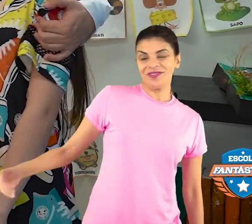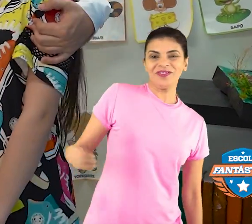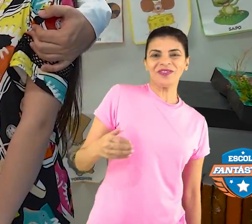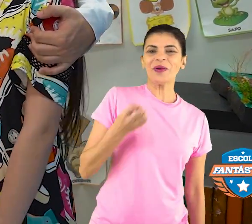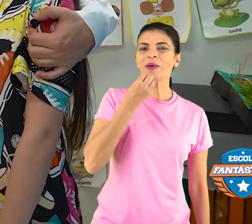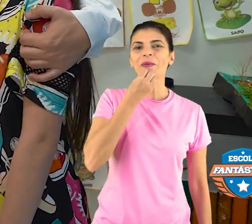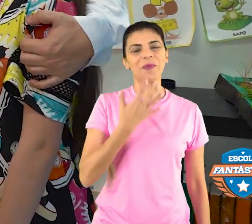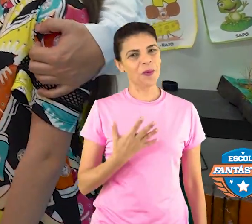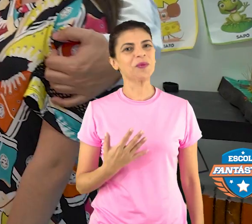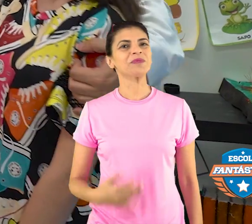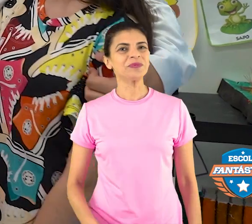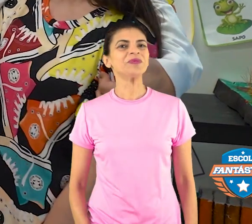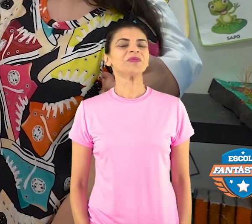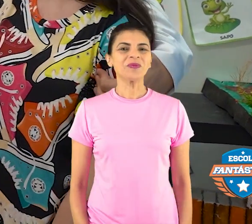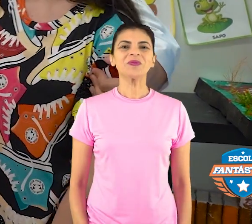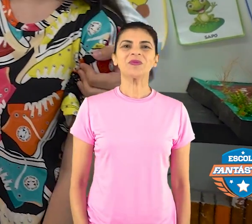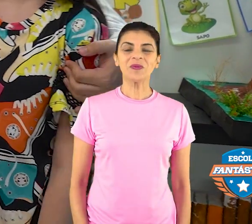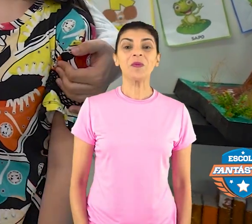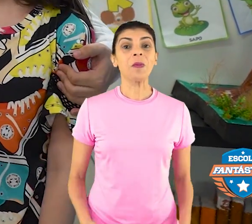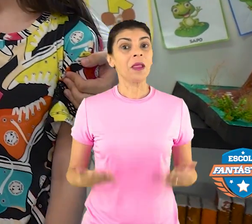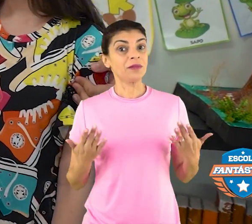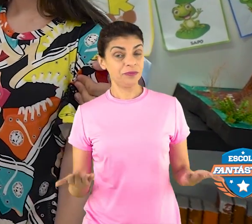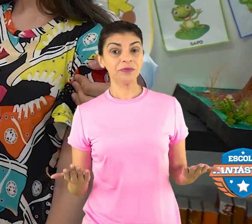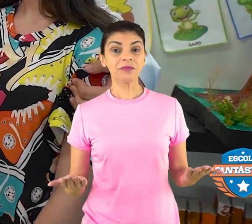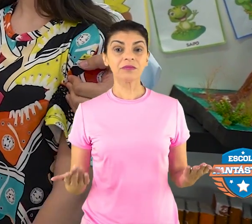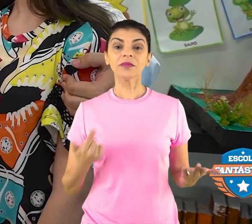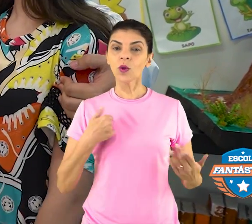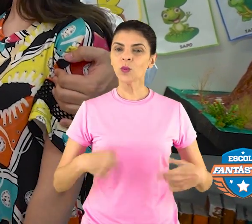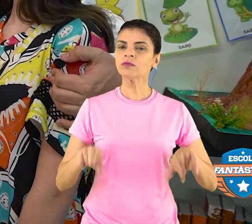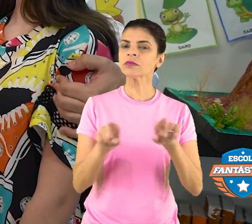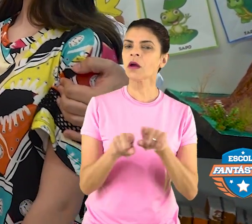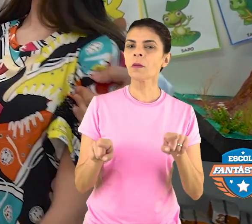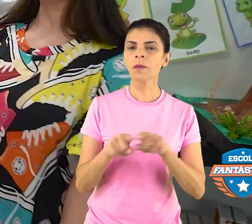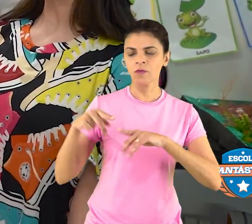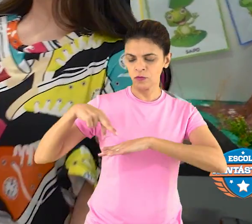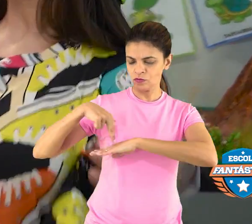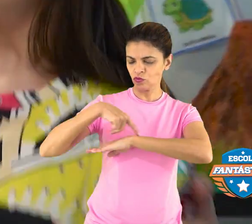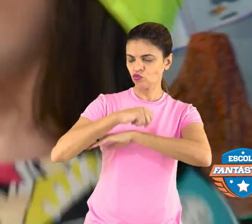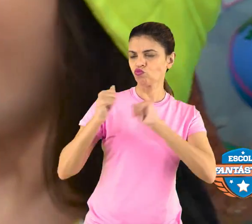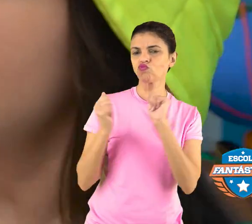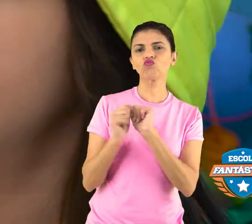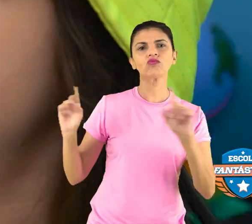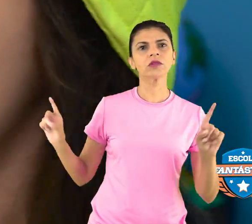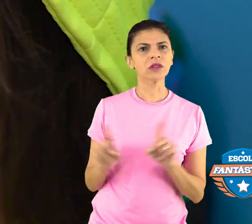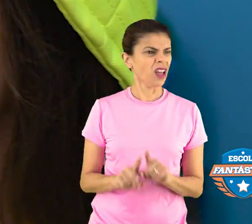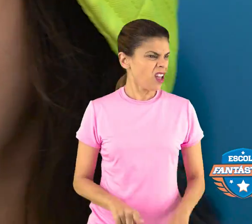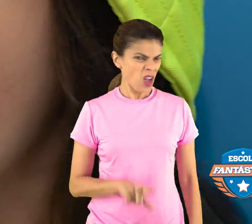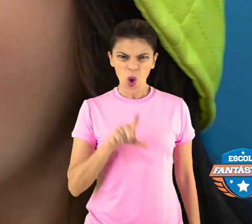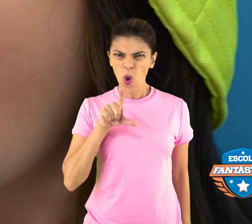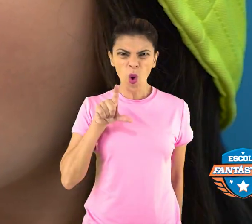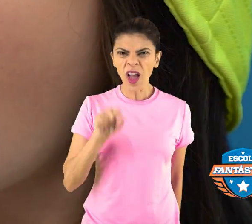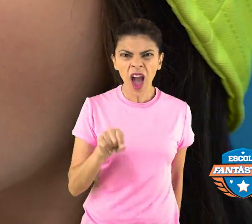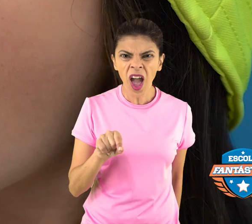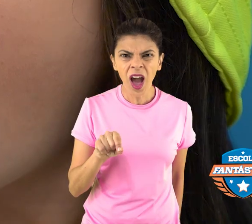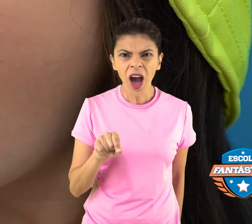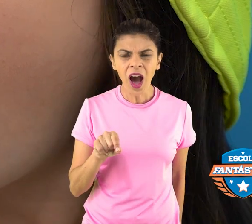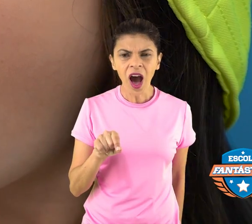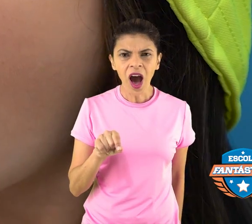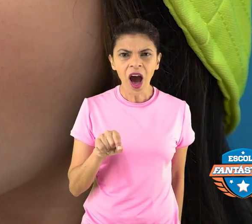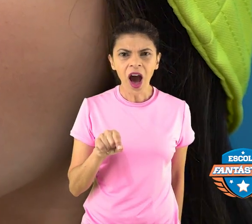Que bom. Então agora eu vou desfilar com você. O quê?